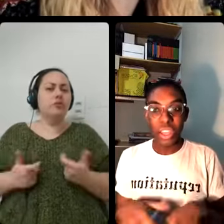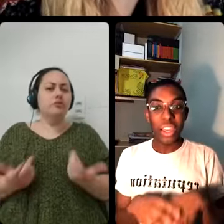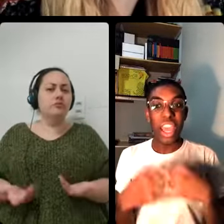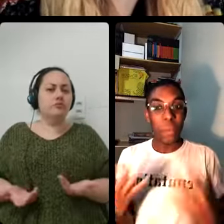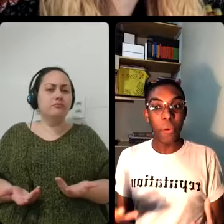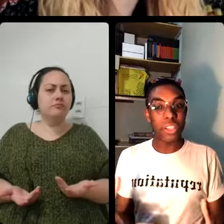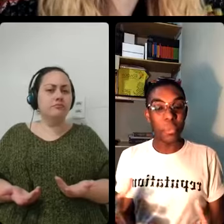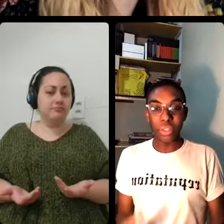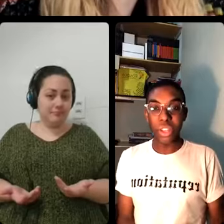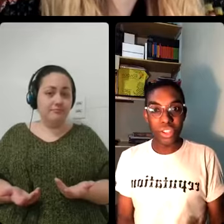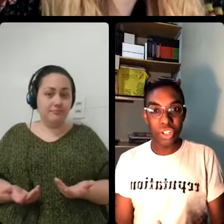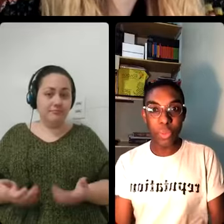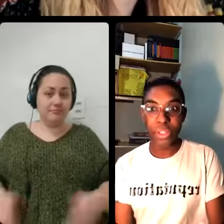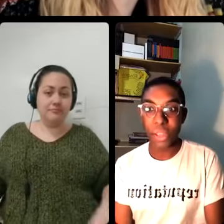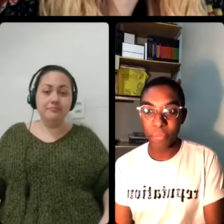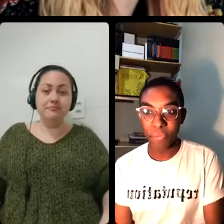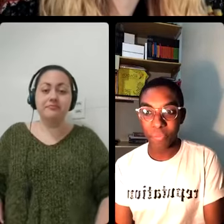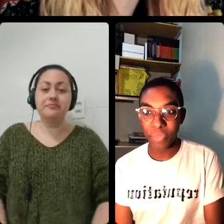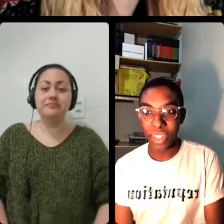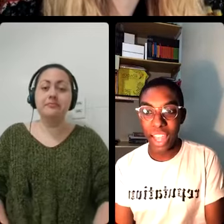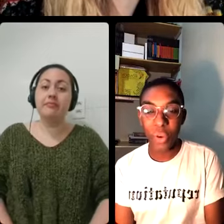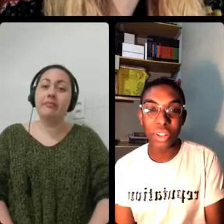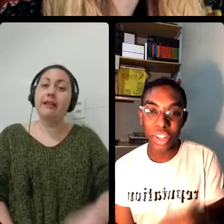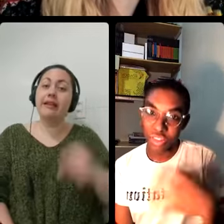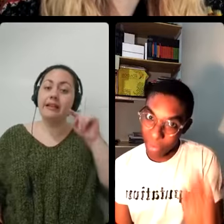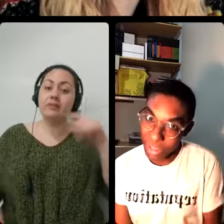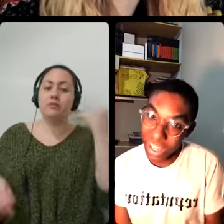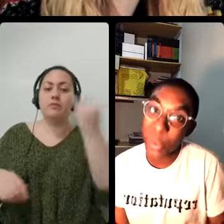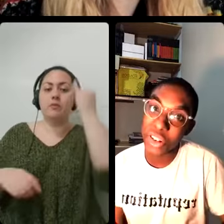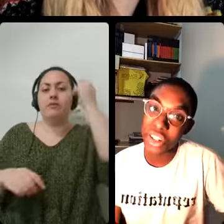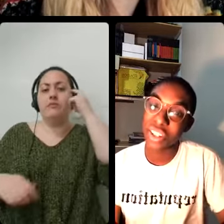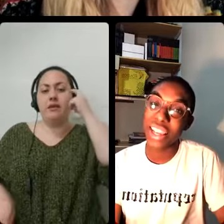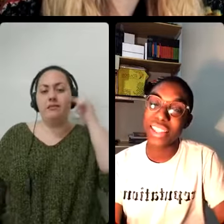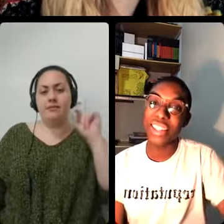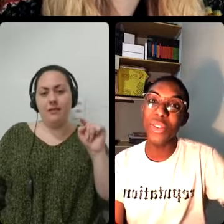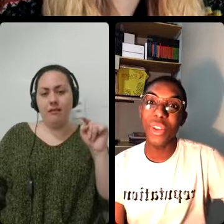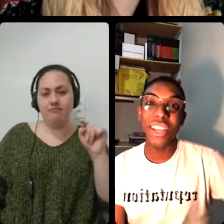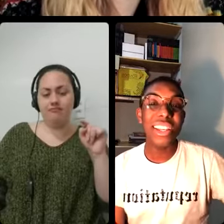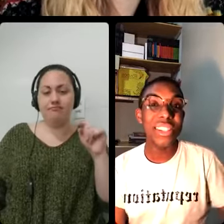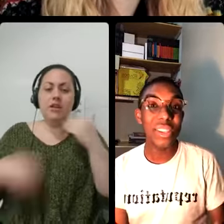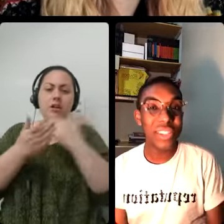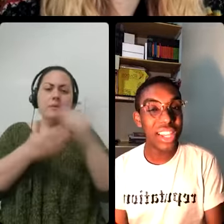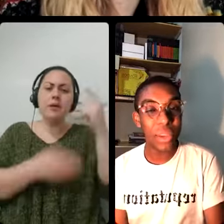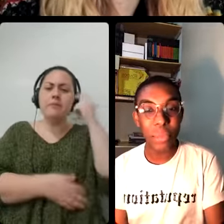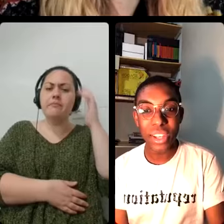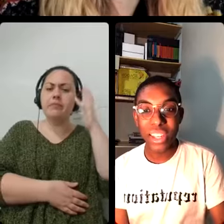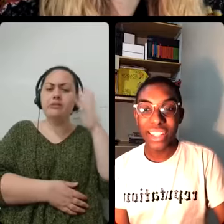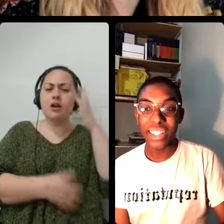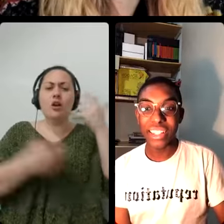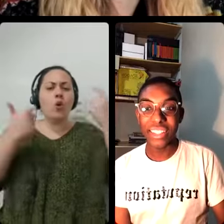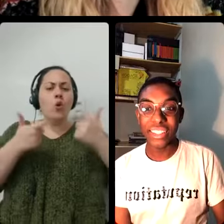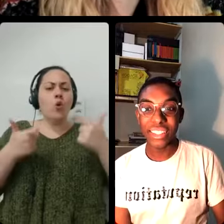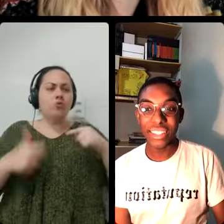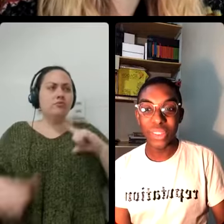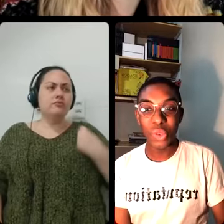isso é uma coisa importante da gente pensar. E aí, quando a gente vai pensar onde a gente está inserido, são sempre